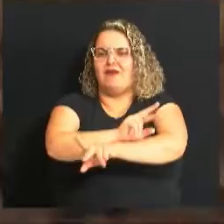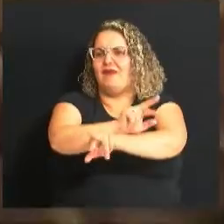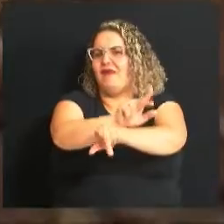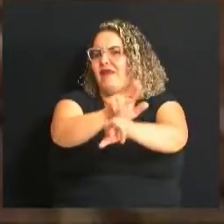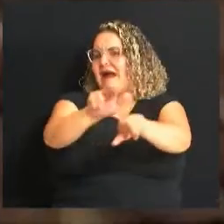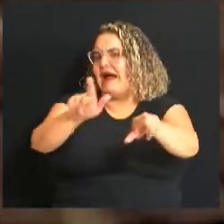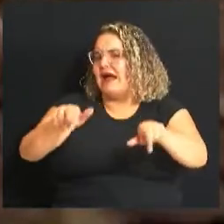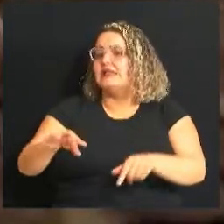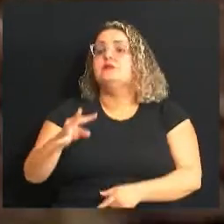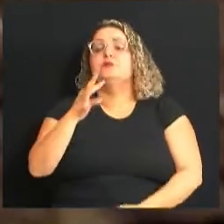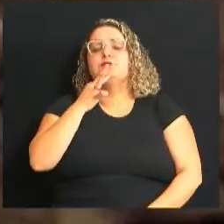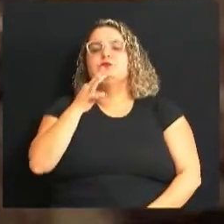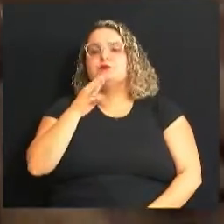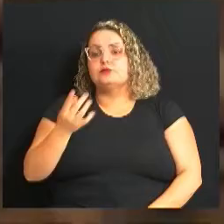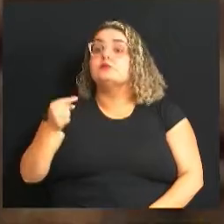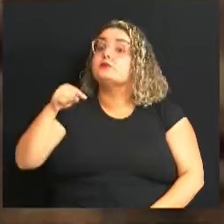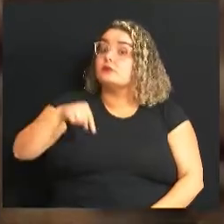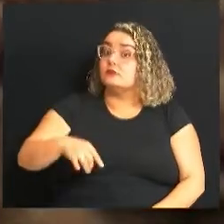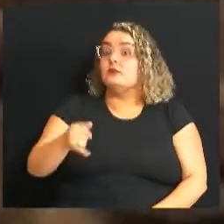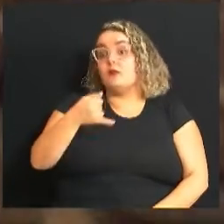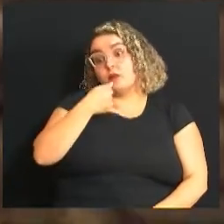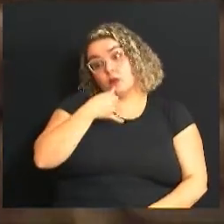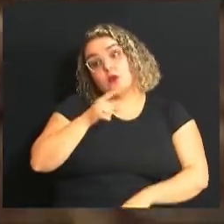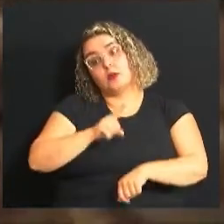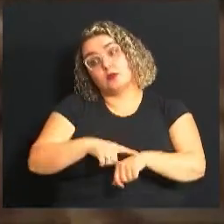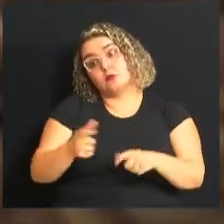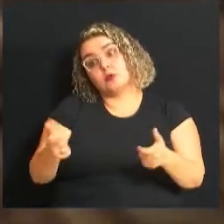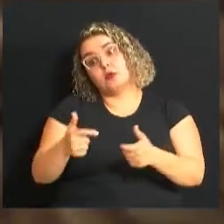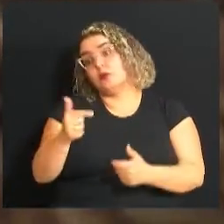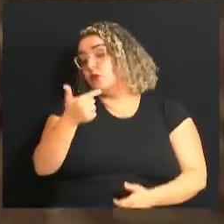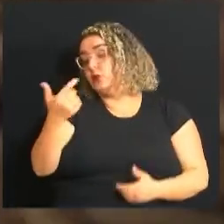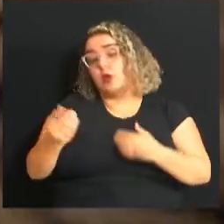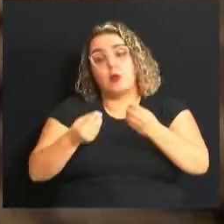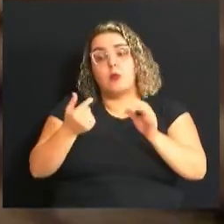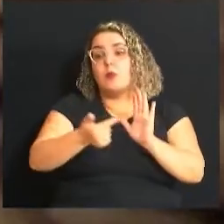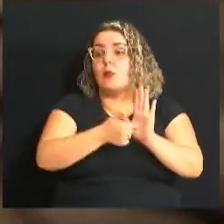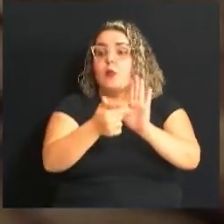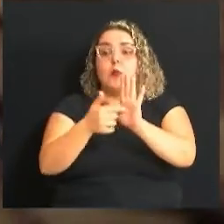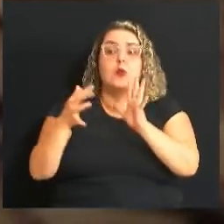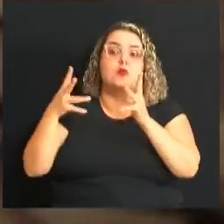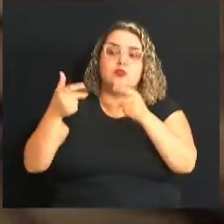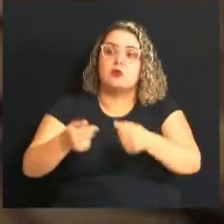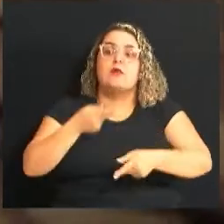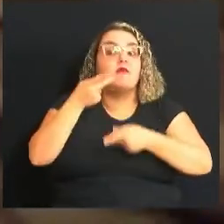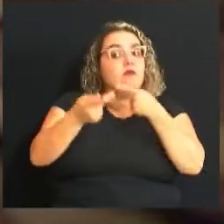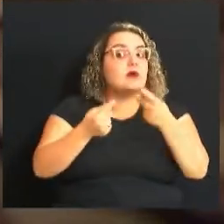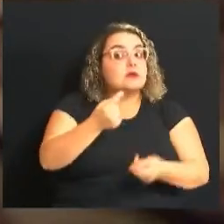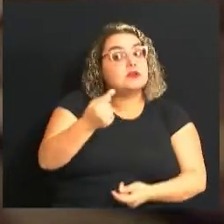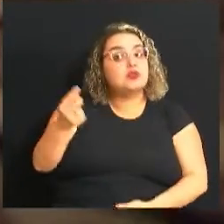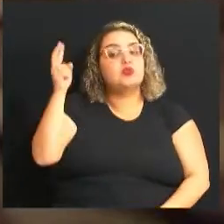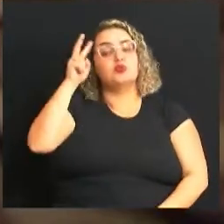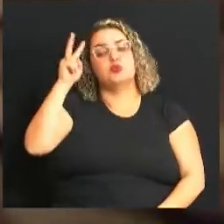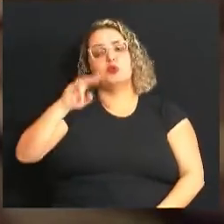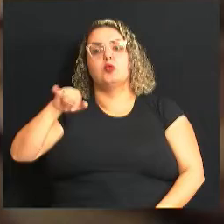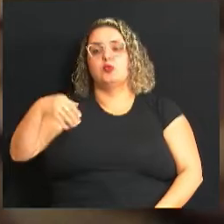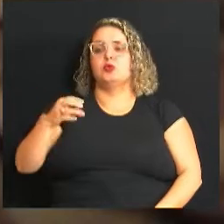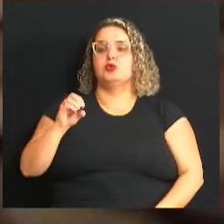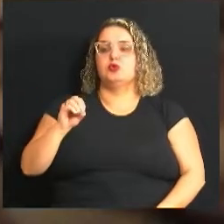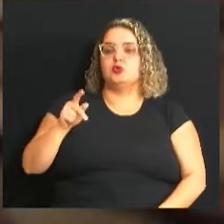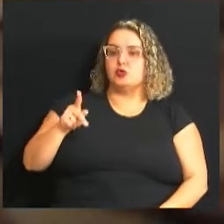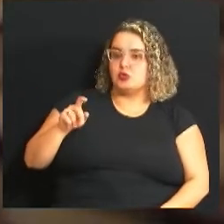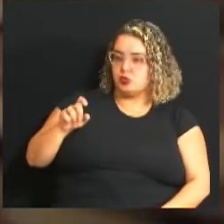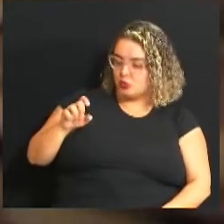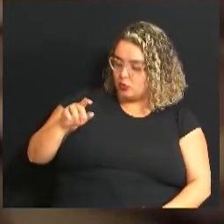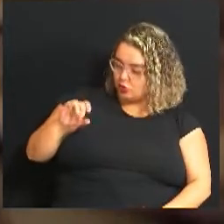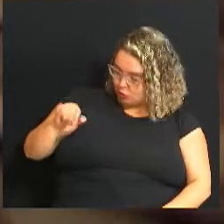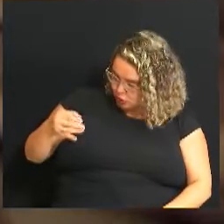gente conhecer. Aqui, infelizmente, nosso tempo é curto, não dá para mostrar tudo, não dá para contar a história de cada uma, como o Giuseppe está fazendo aqui. Então, dá